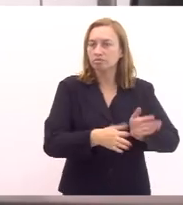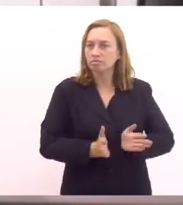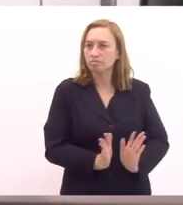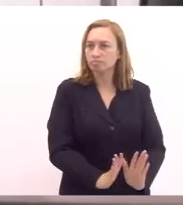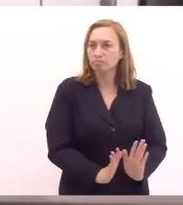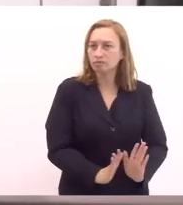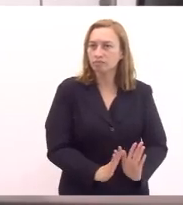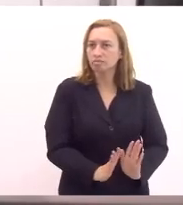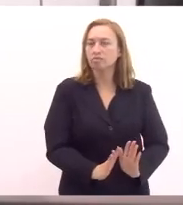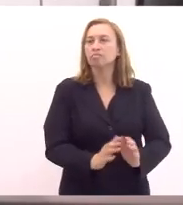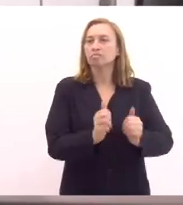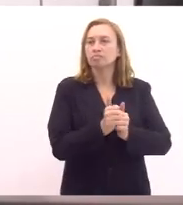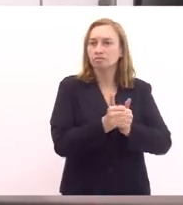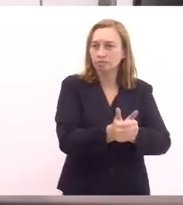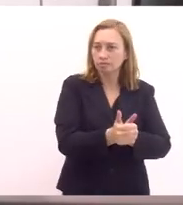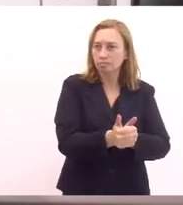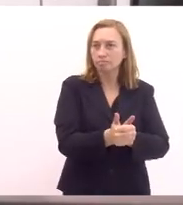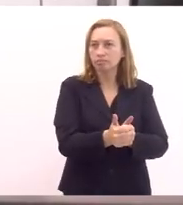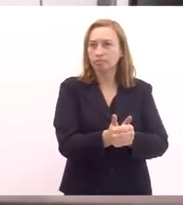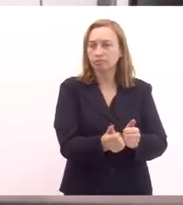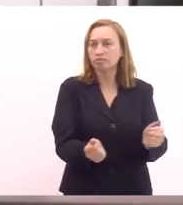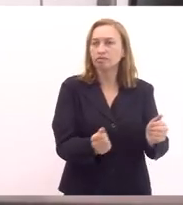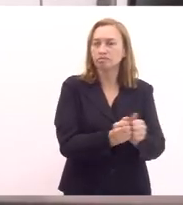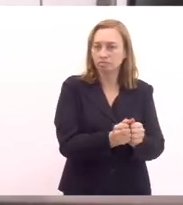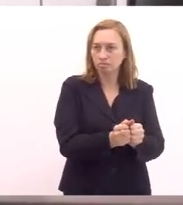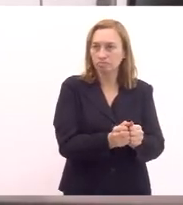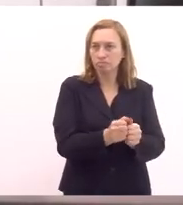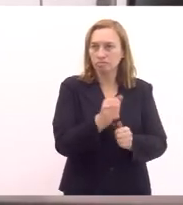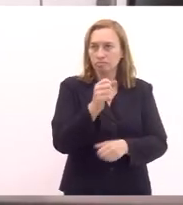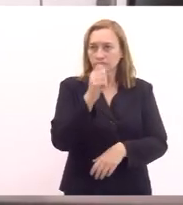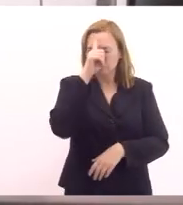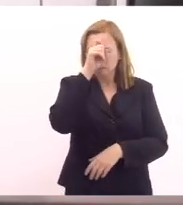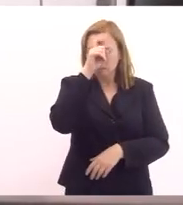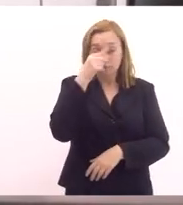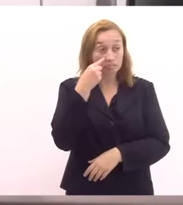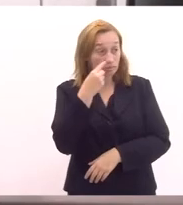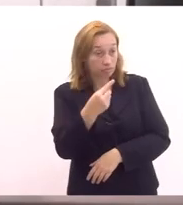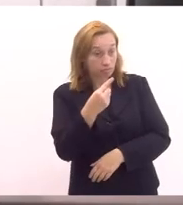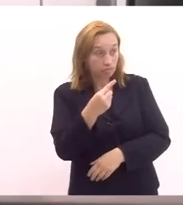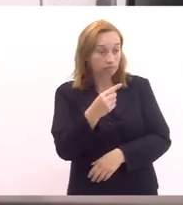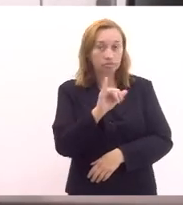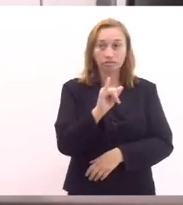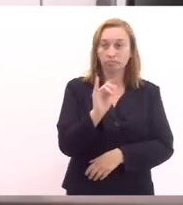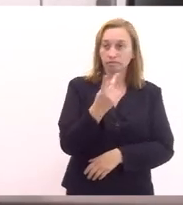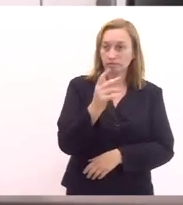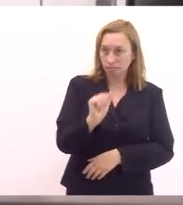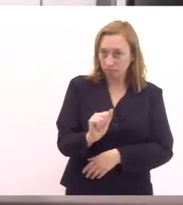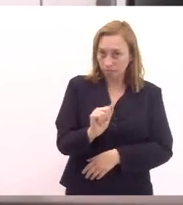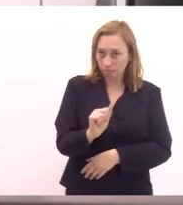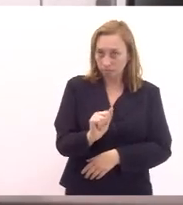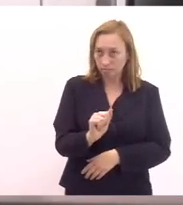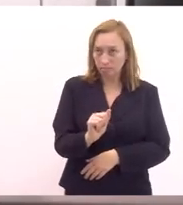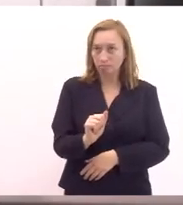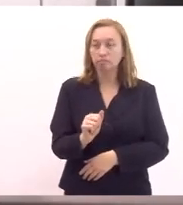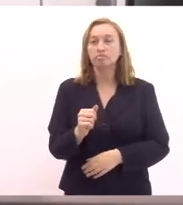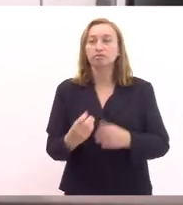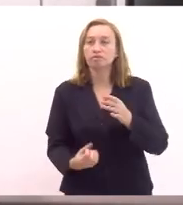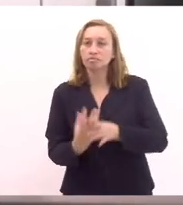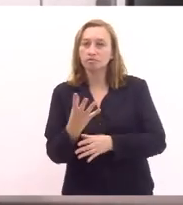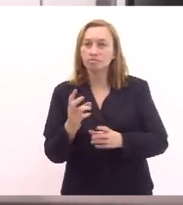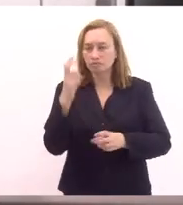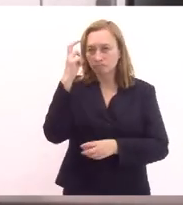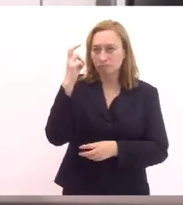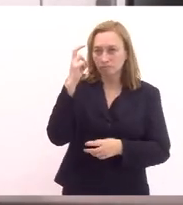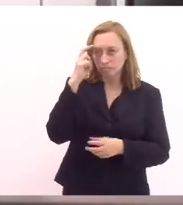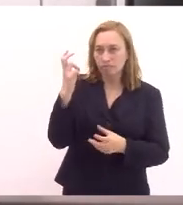presença do acompanhante por exemplo maternidade que garante e a gente consegue acompanhar isso pela E H E aí a gente também vai criando